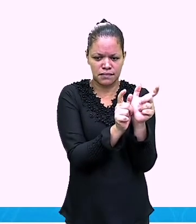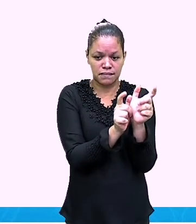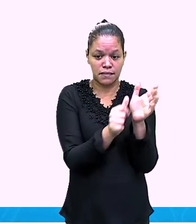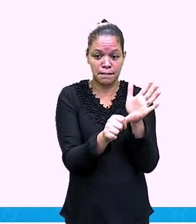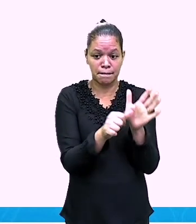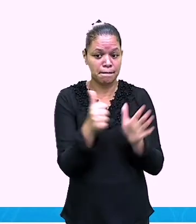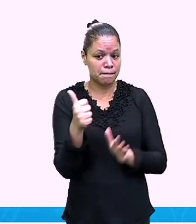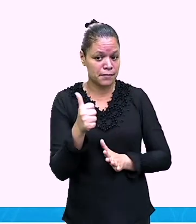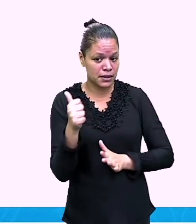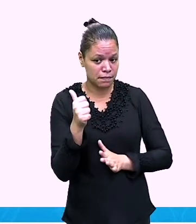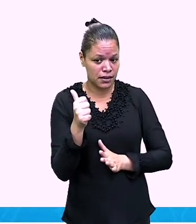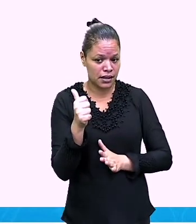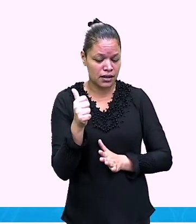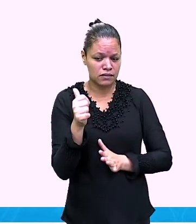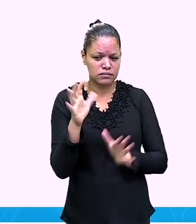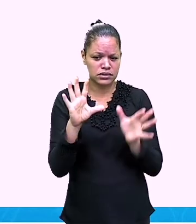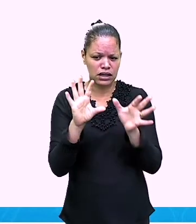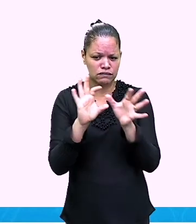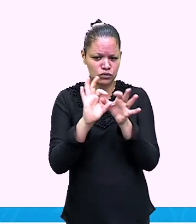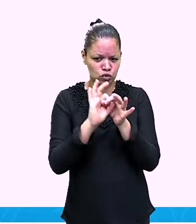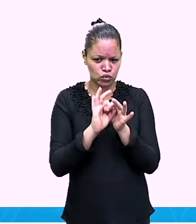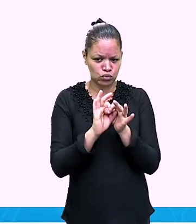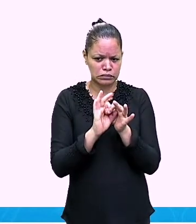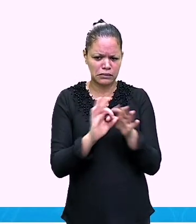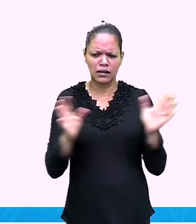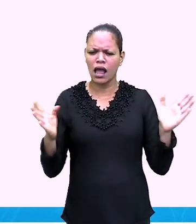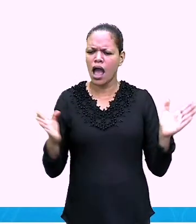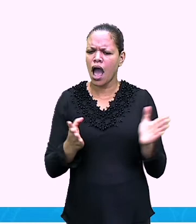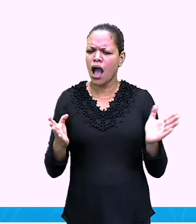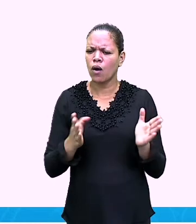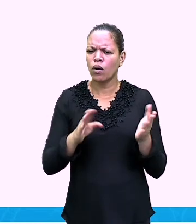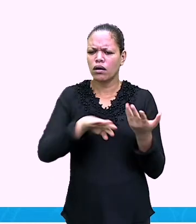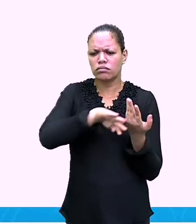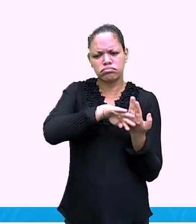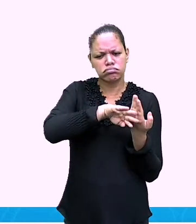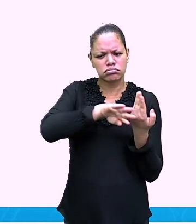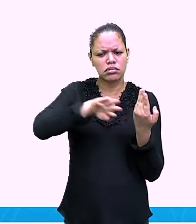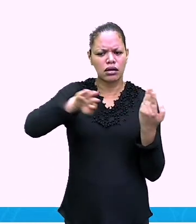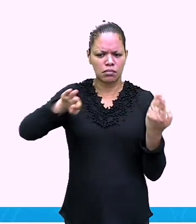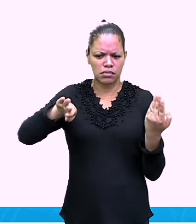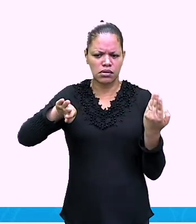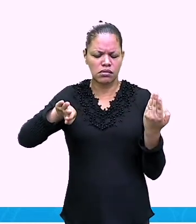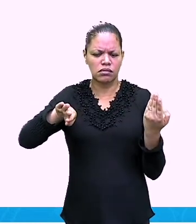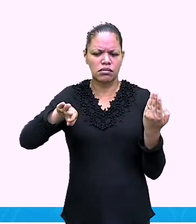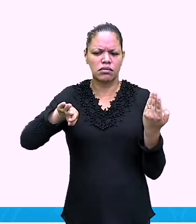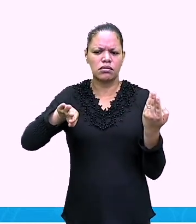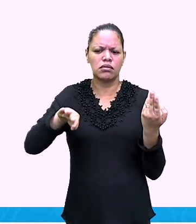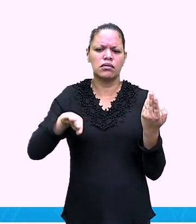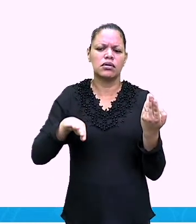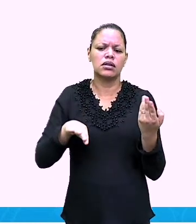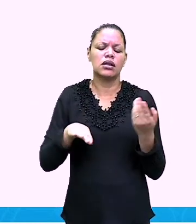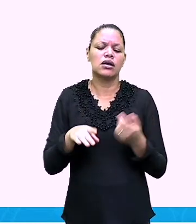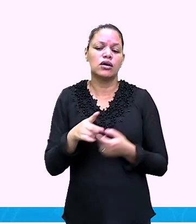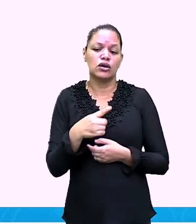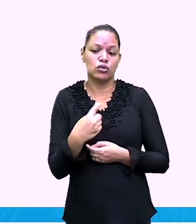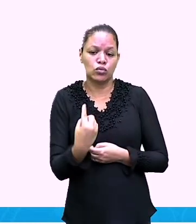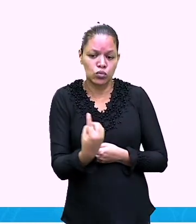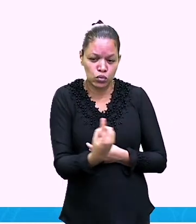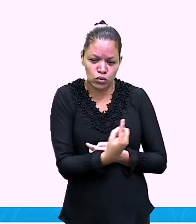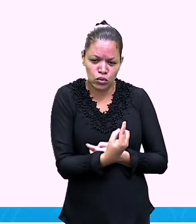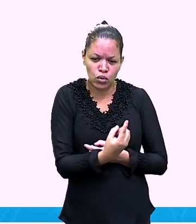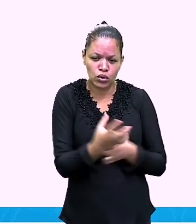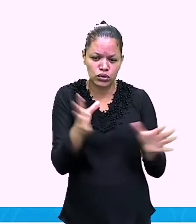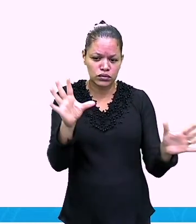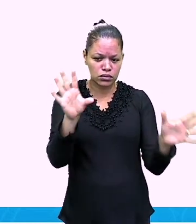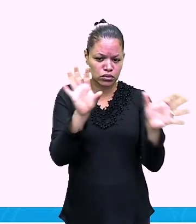juntinhas, grudadinhas. Nessa aqui, elas já estão separadas. A gente vai ver quais são as sílabas que compõem uma com a outra para formar as palavras